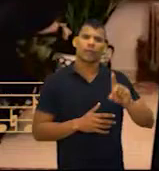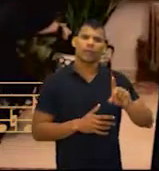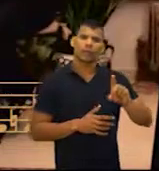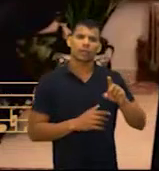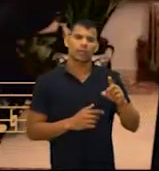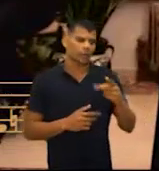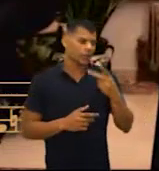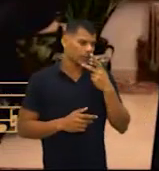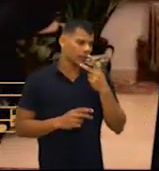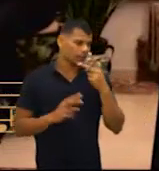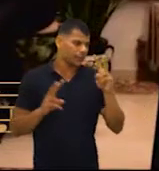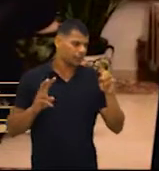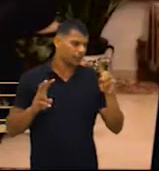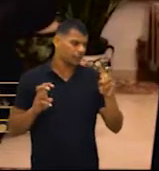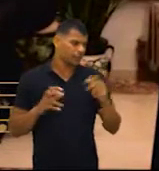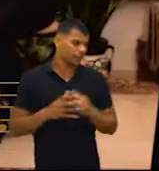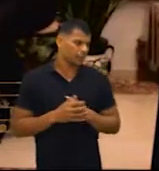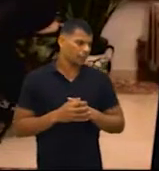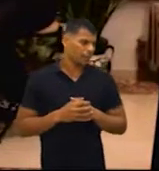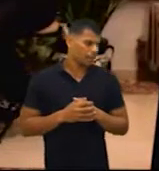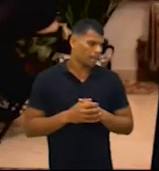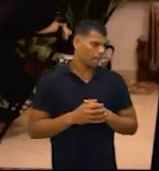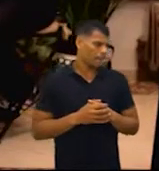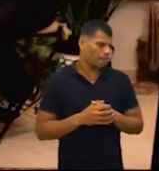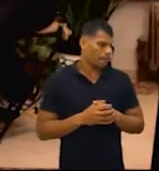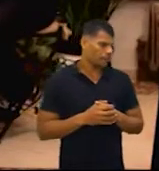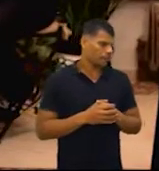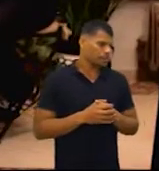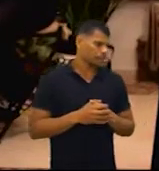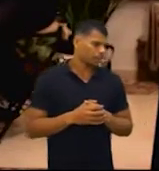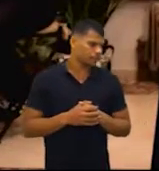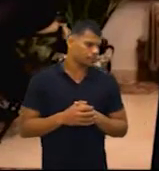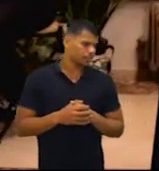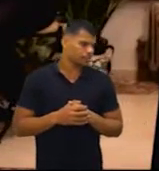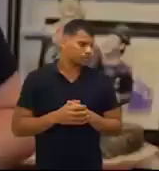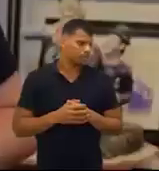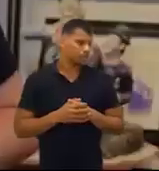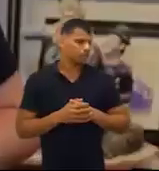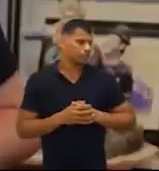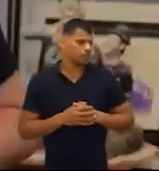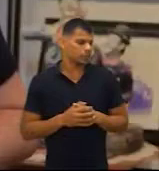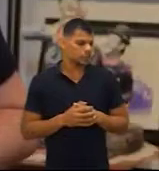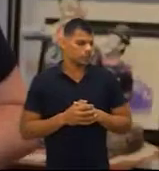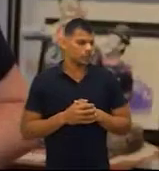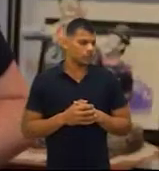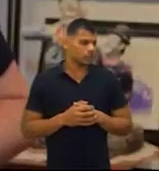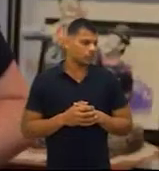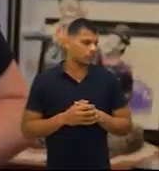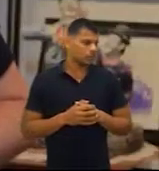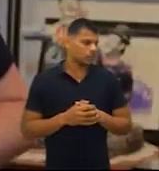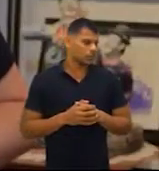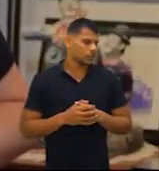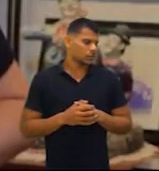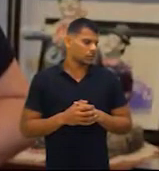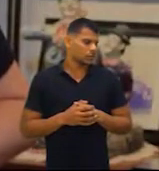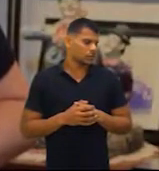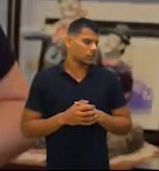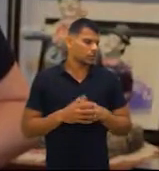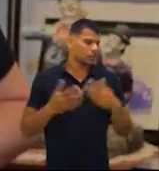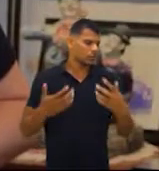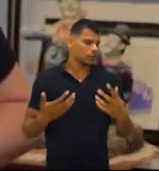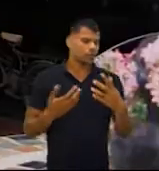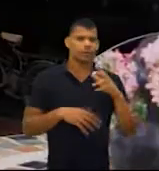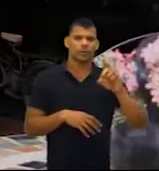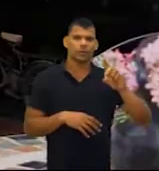uma bomba maravilhosa para o grande público, seu fã. Você grava o DVD Eduardo Dussek é show. Me